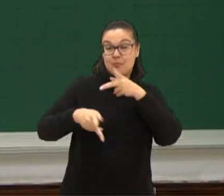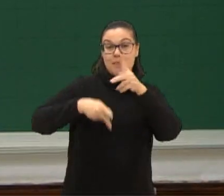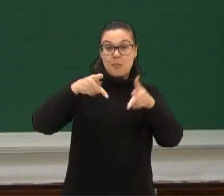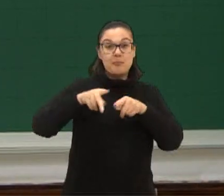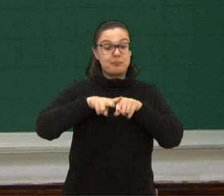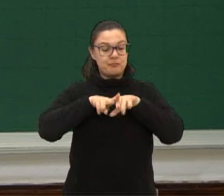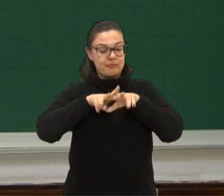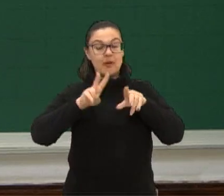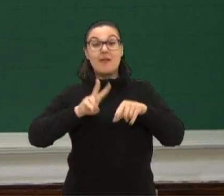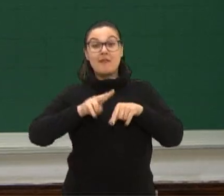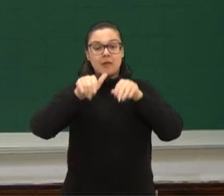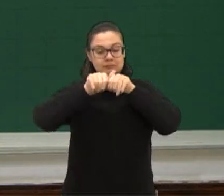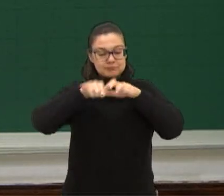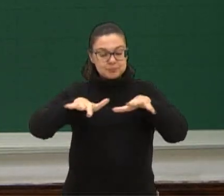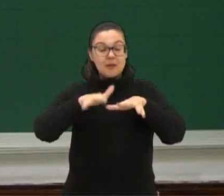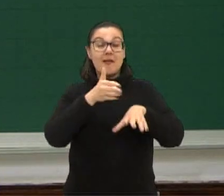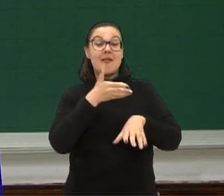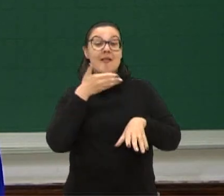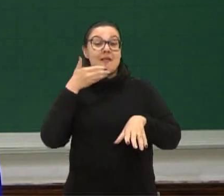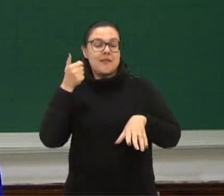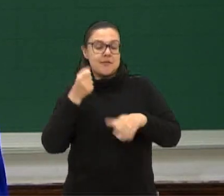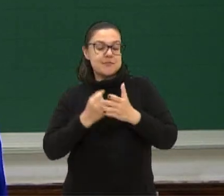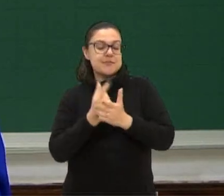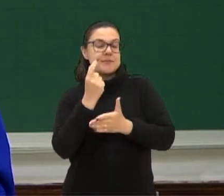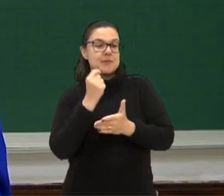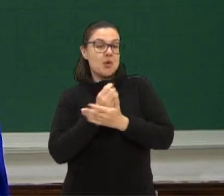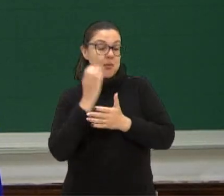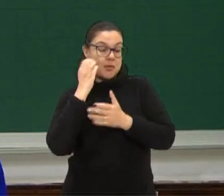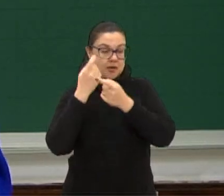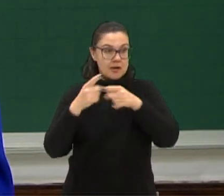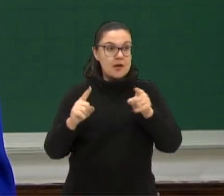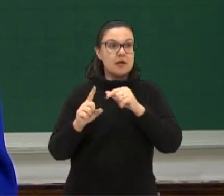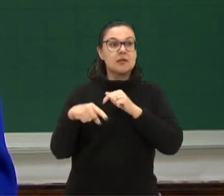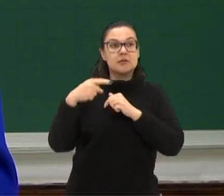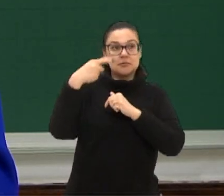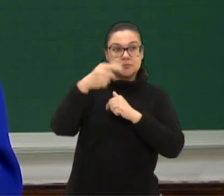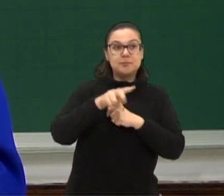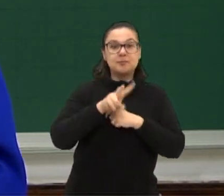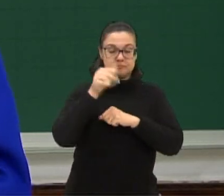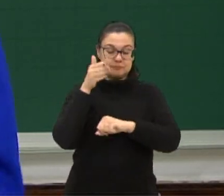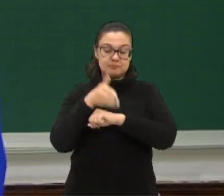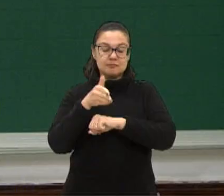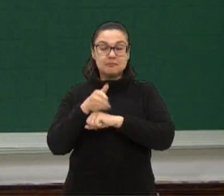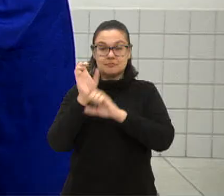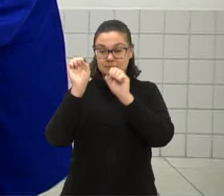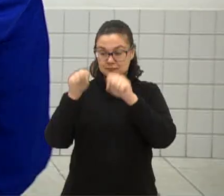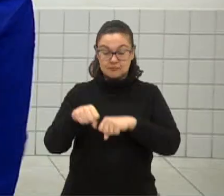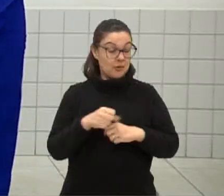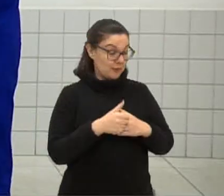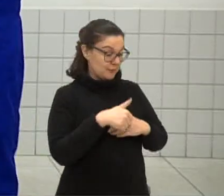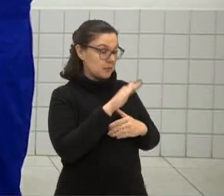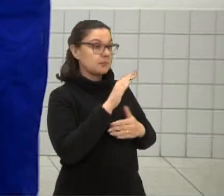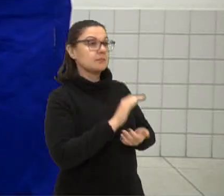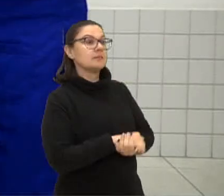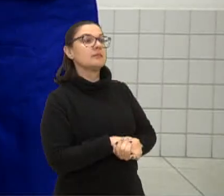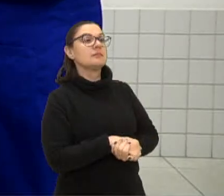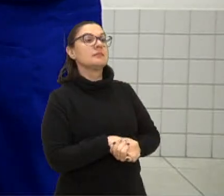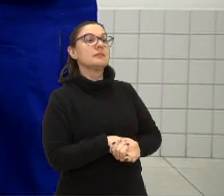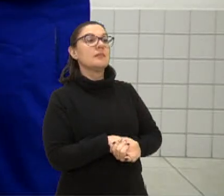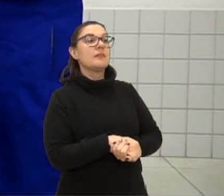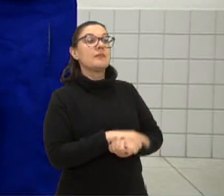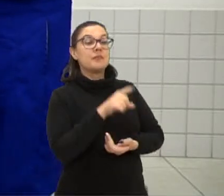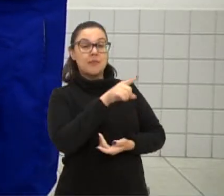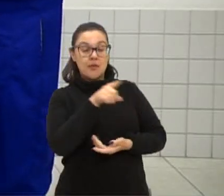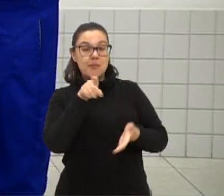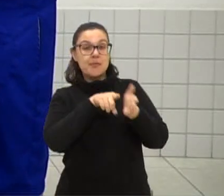vai gerar facilidades de compra desse rádio e depois, né, vai ter mais acesso. Vamos adiante? Tá? Vamos. Eu vou